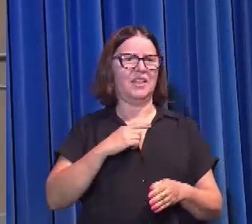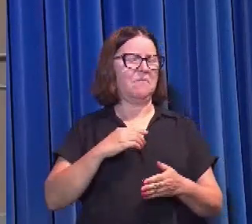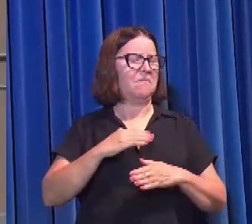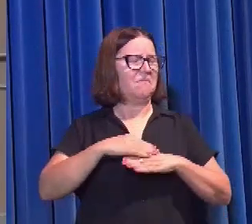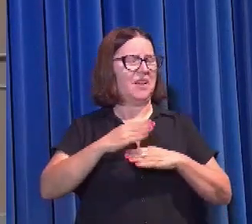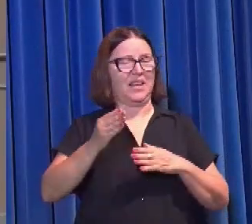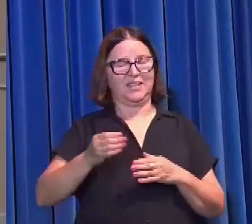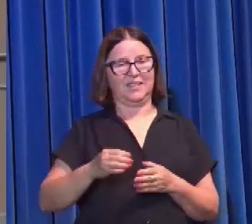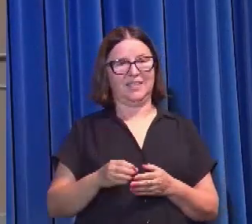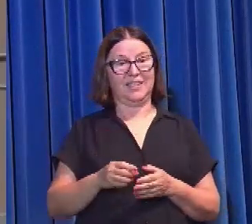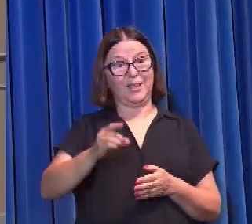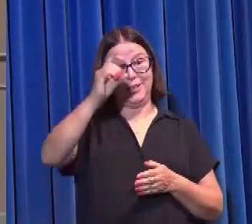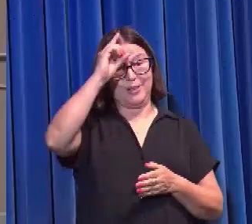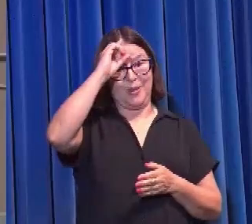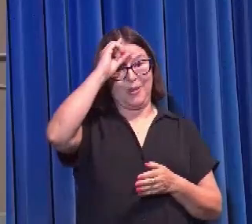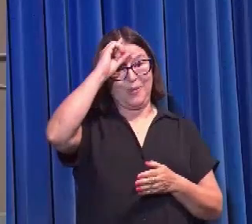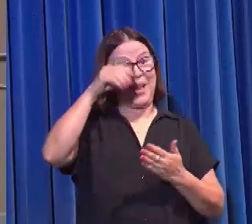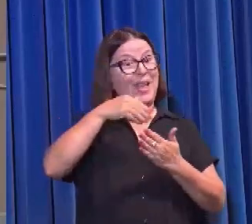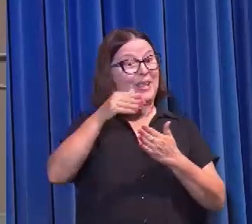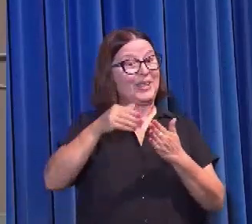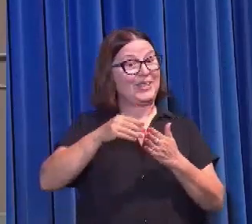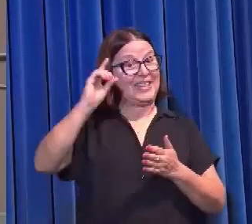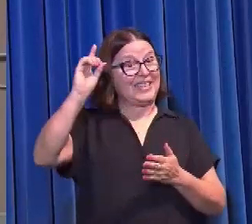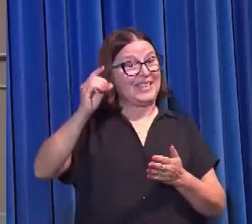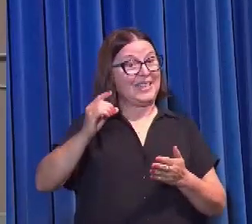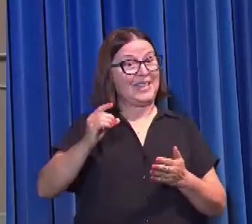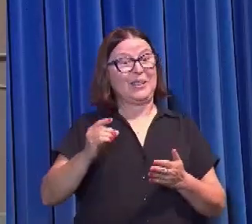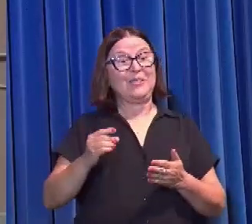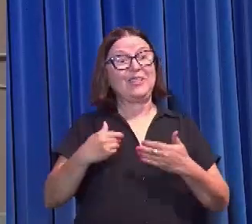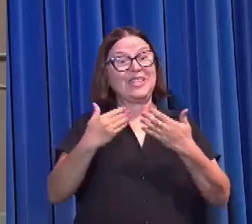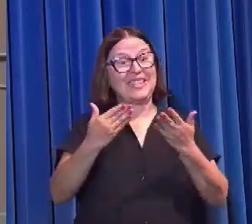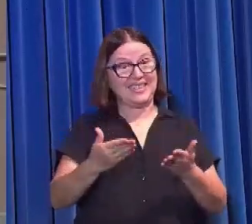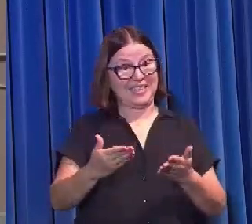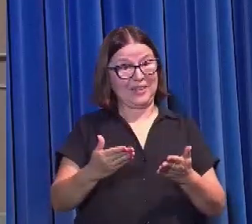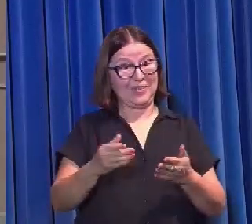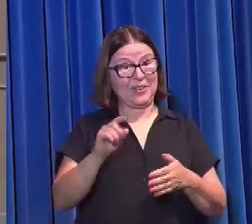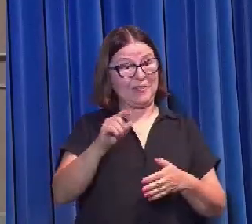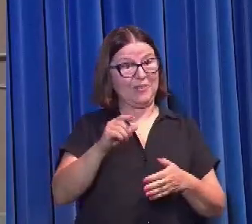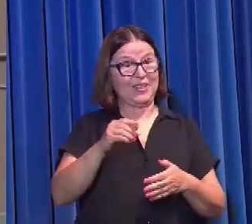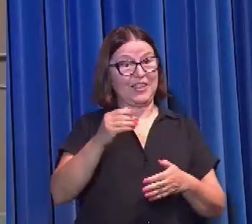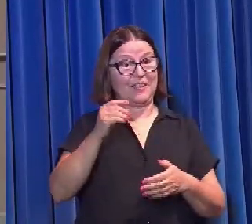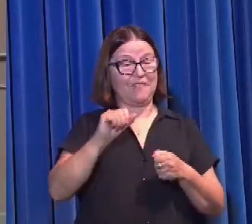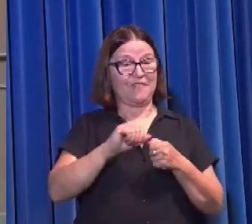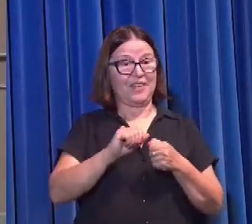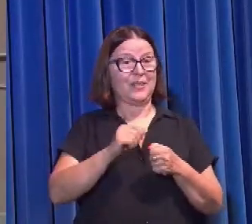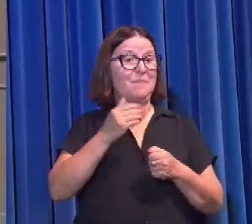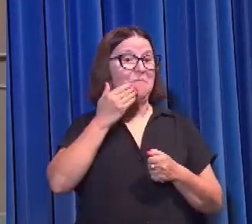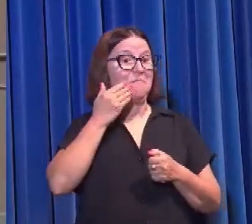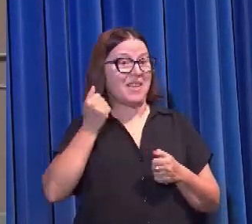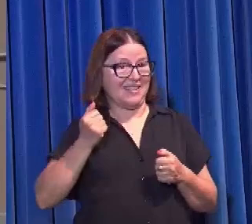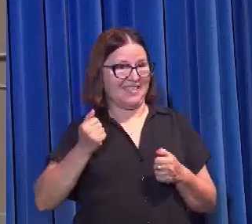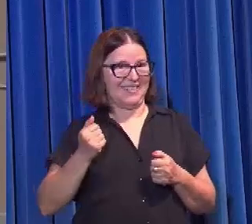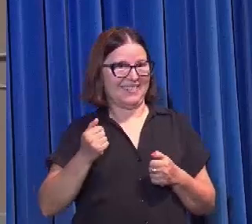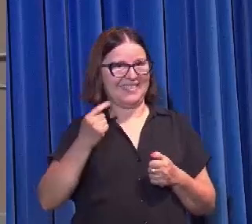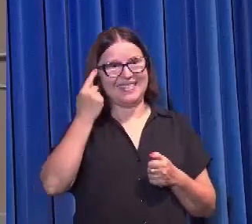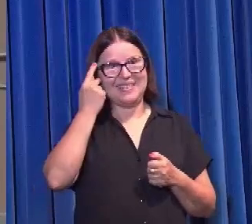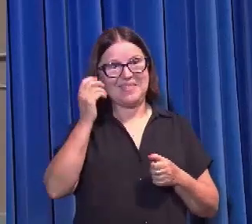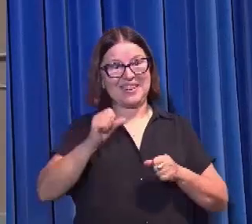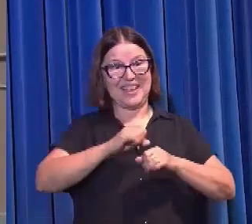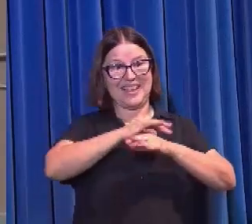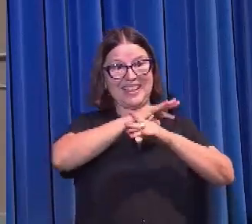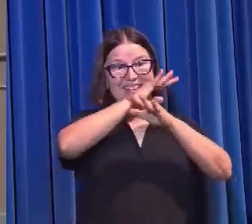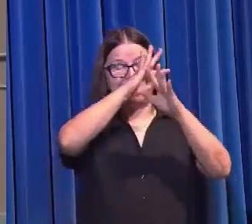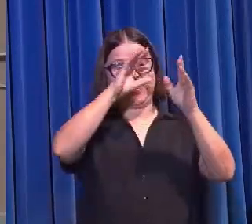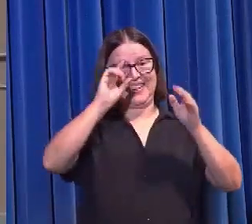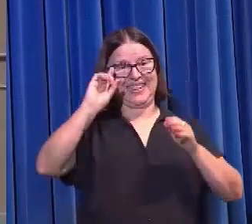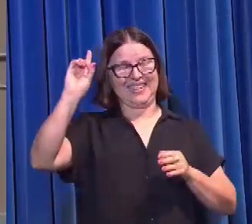tudo aquilo que Deus te deu, que você faz melhor que os outros, para a glória dele. É uma capacidade que tem